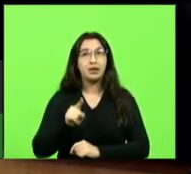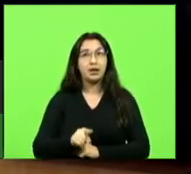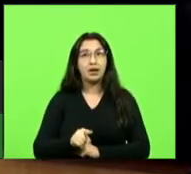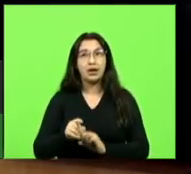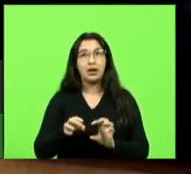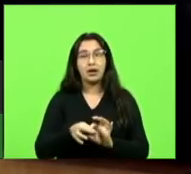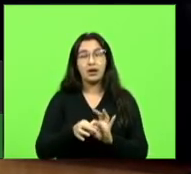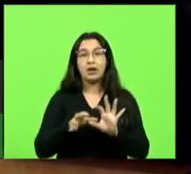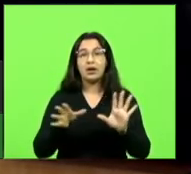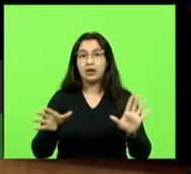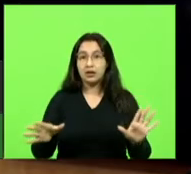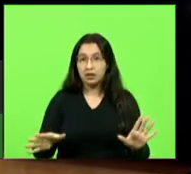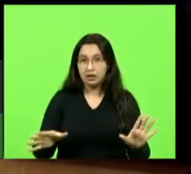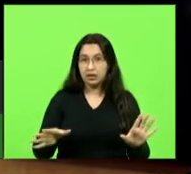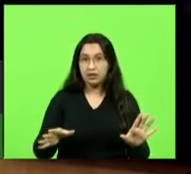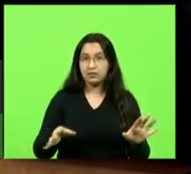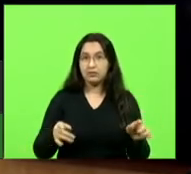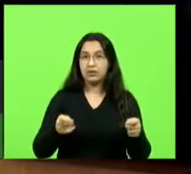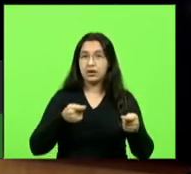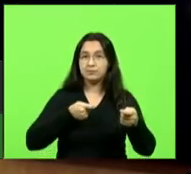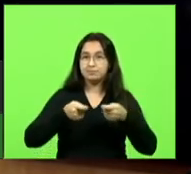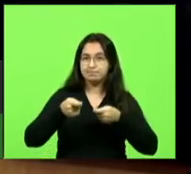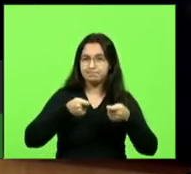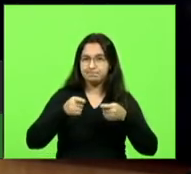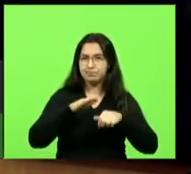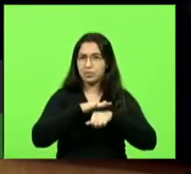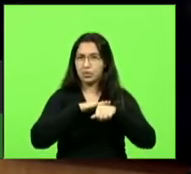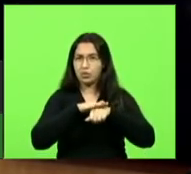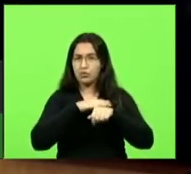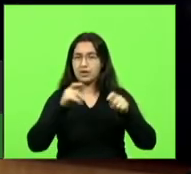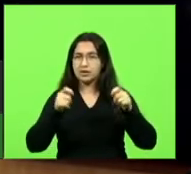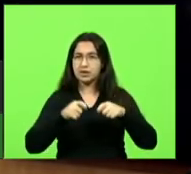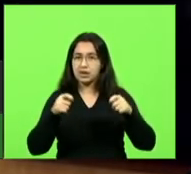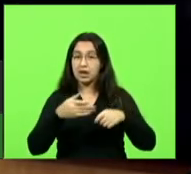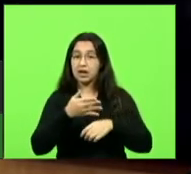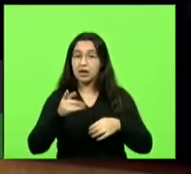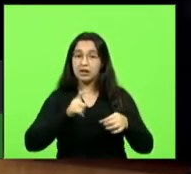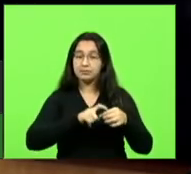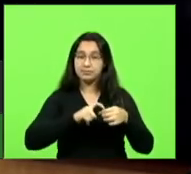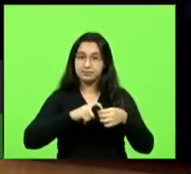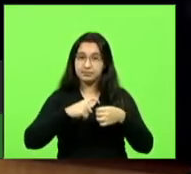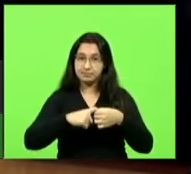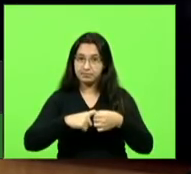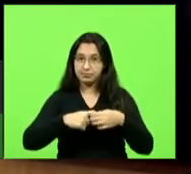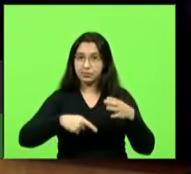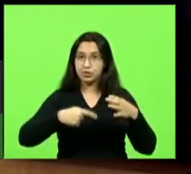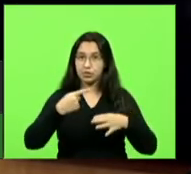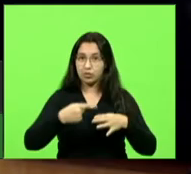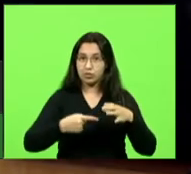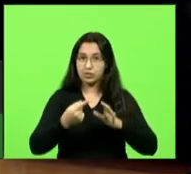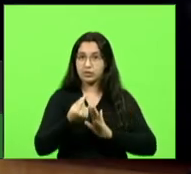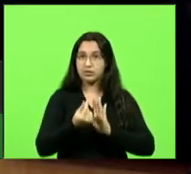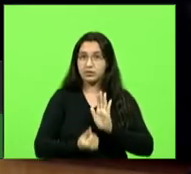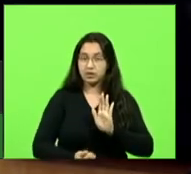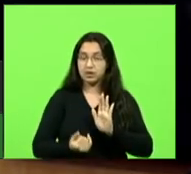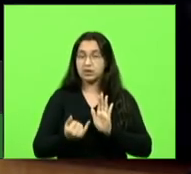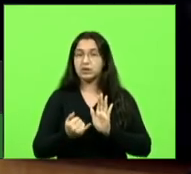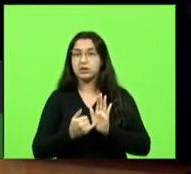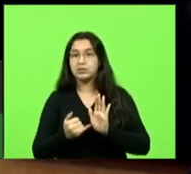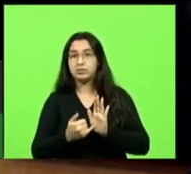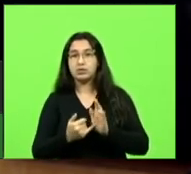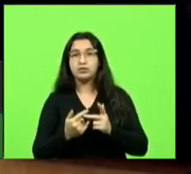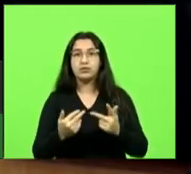aberto essa negociação. E os membros da Comissão de Finanças e Tributação, que aqui temos